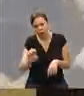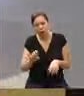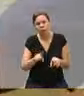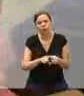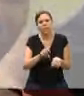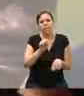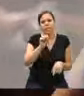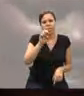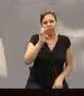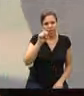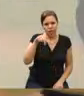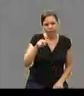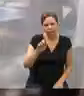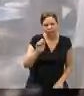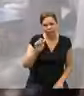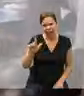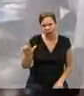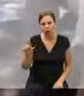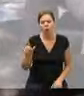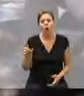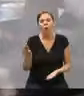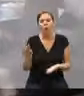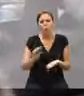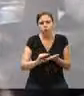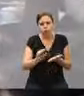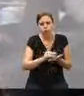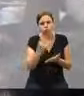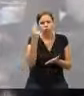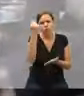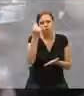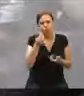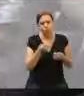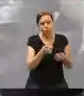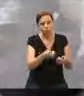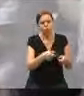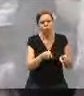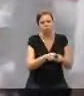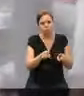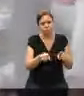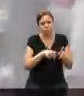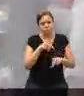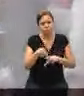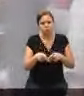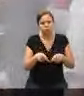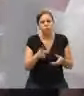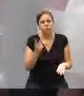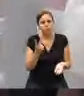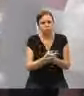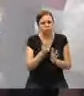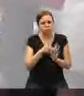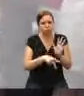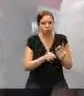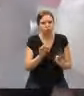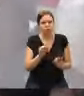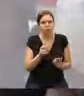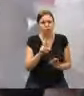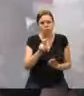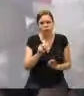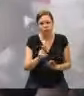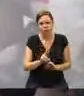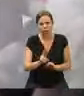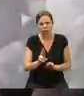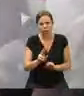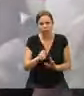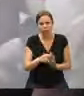que recebem mensalmente os valores através das doações do apadrinhamento, que é o que mantém o projeto, é os R$50